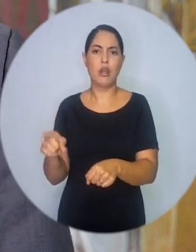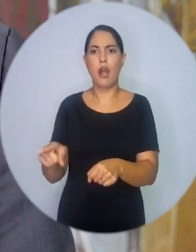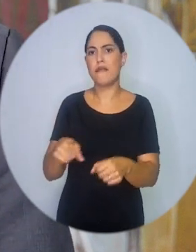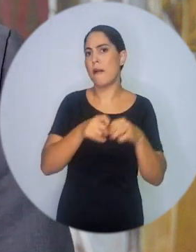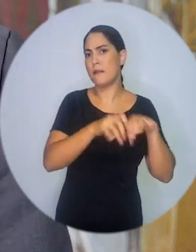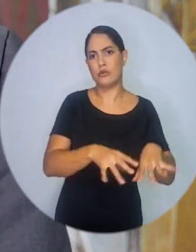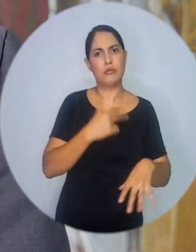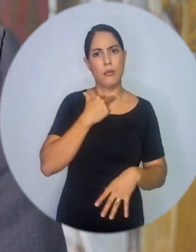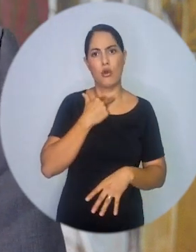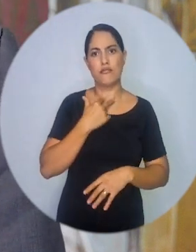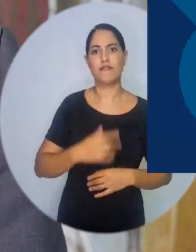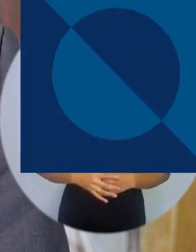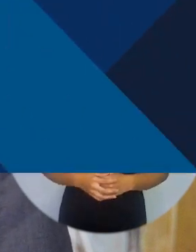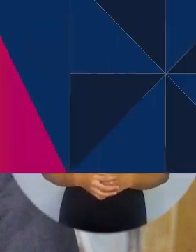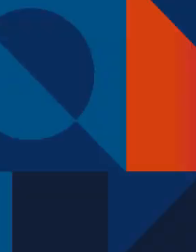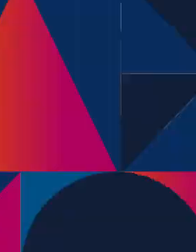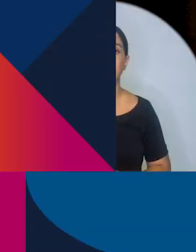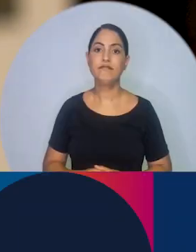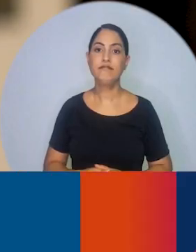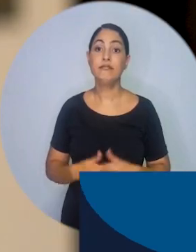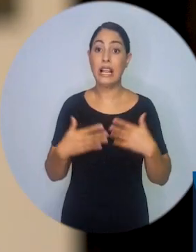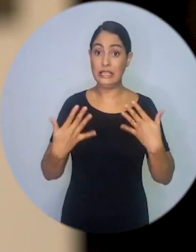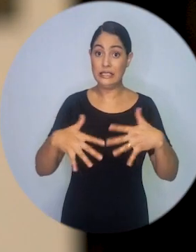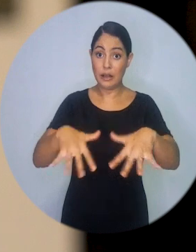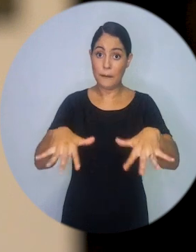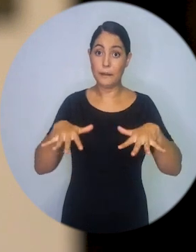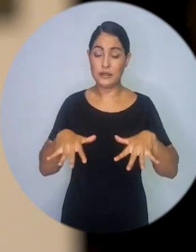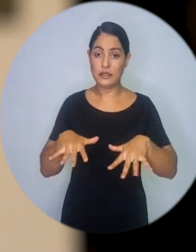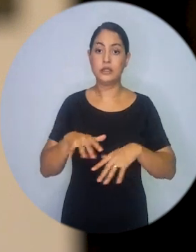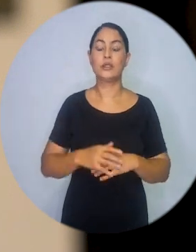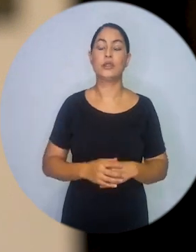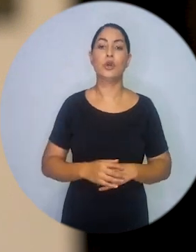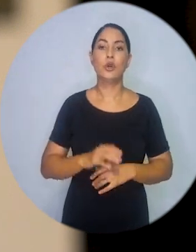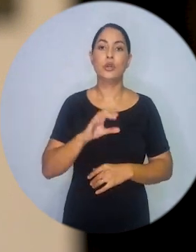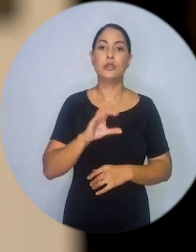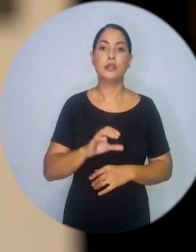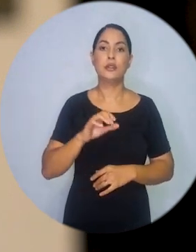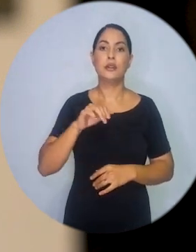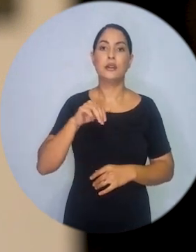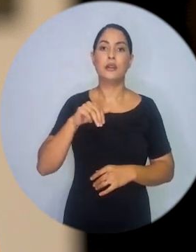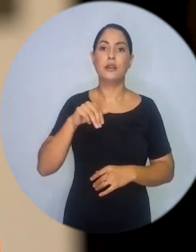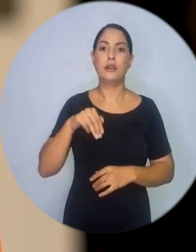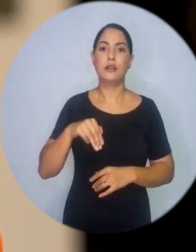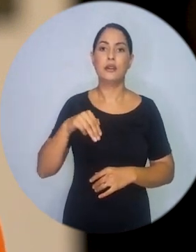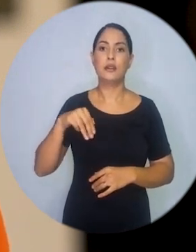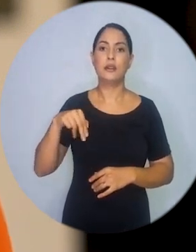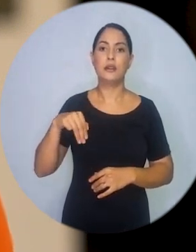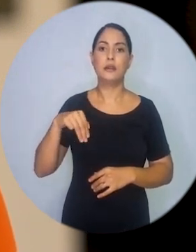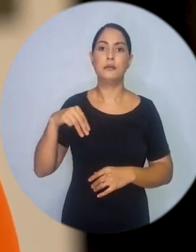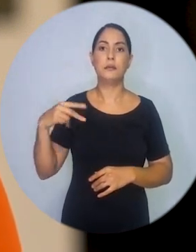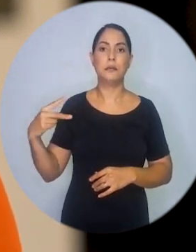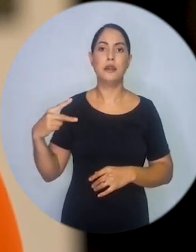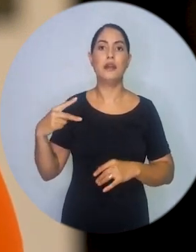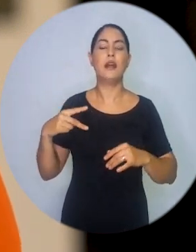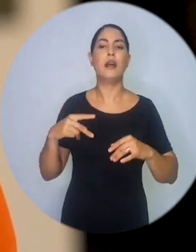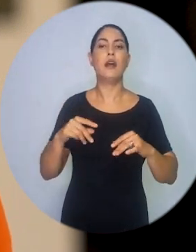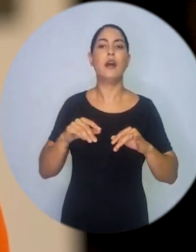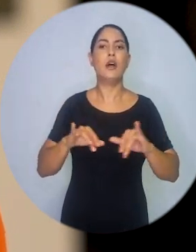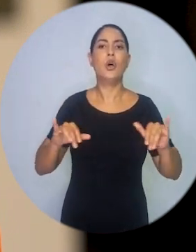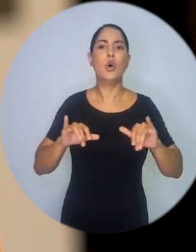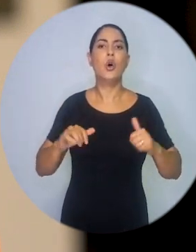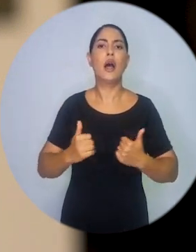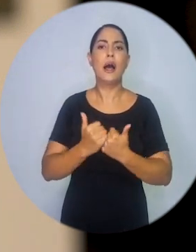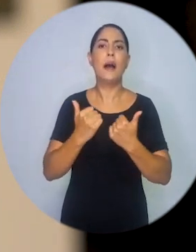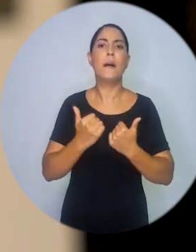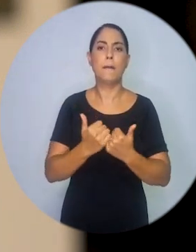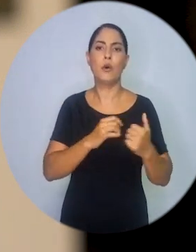tangentes para se socorrer ao Poder Judiciário. O plenário do Conselho Nacional do Ministério Público arquivou proposta de emenda regimental